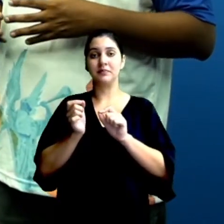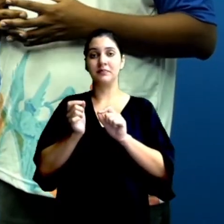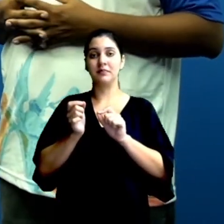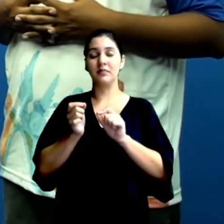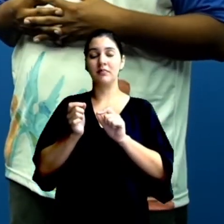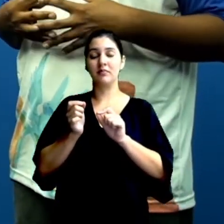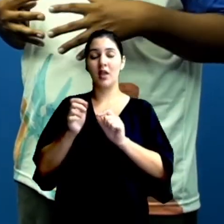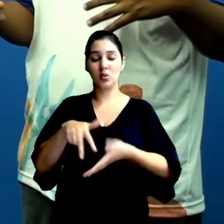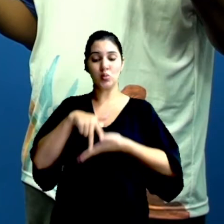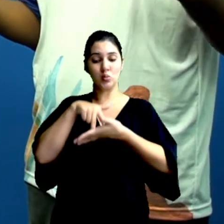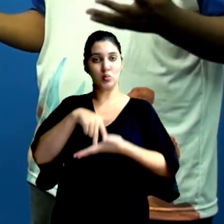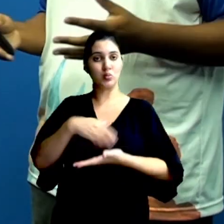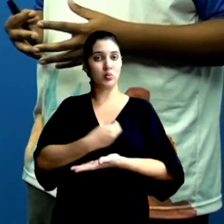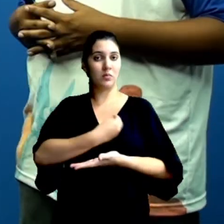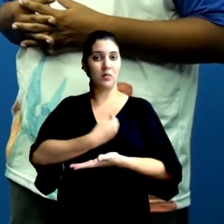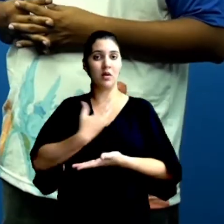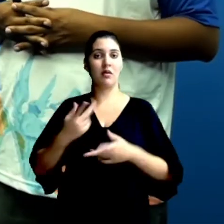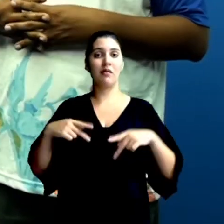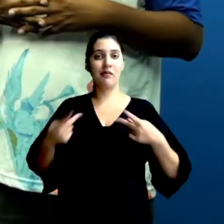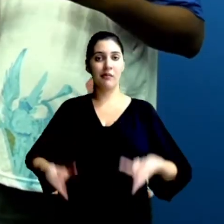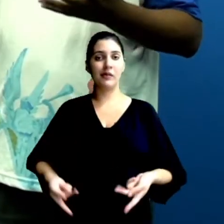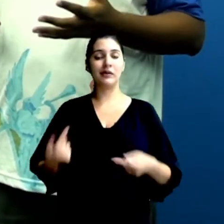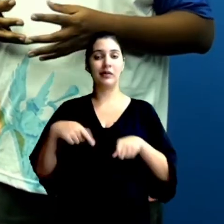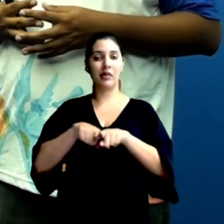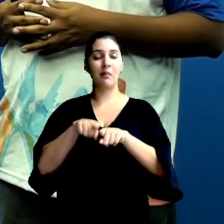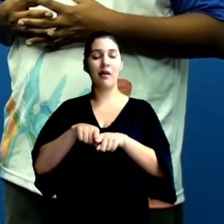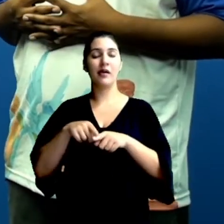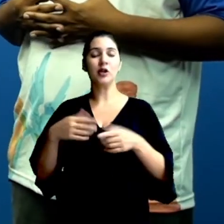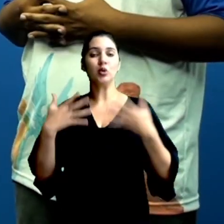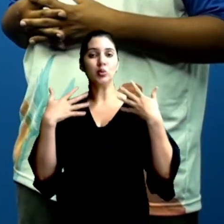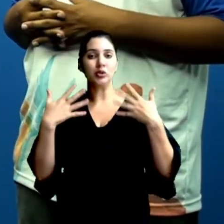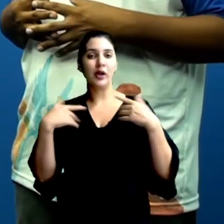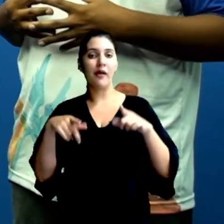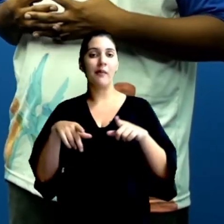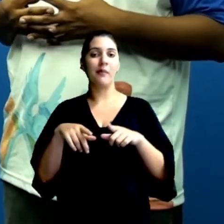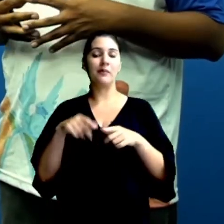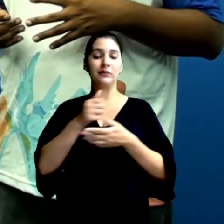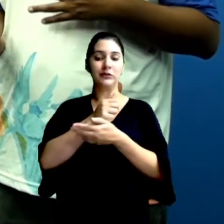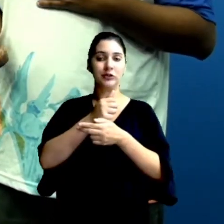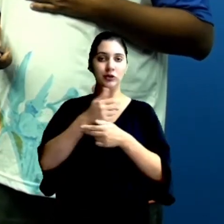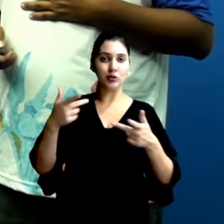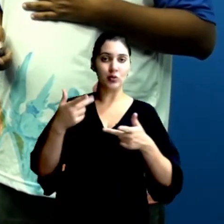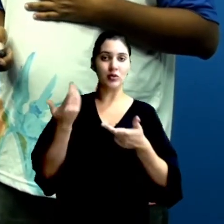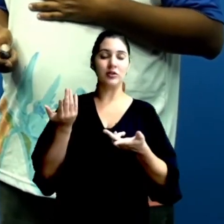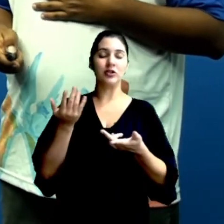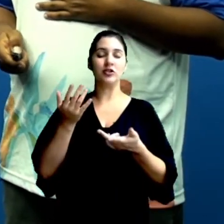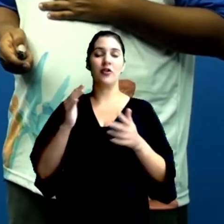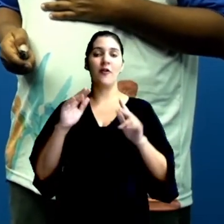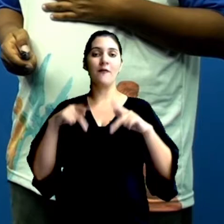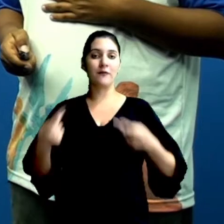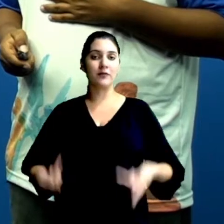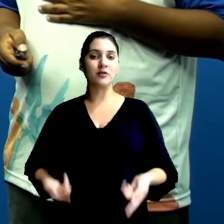da fixação humana, né, em decorrência do clima, dos fatores físicos geográficos, né.